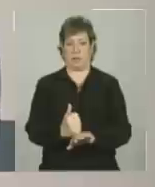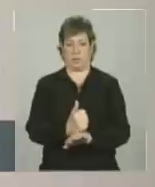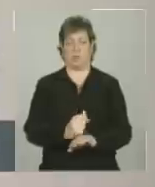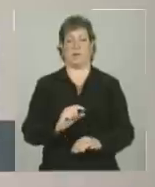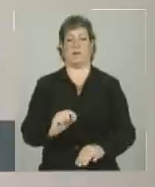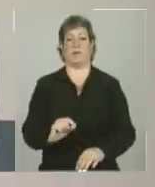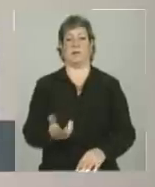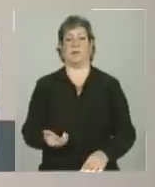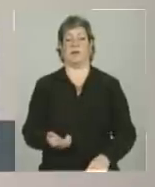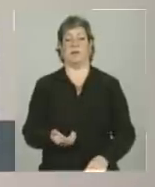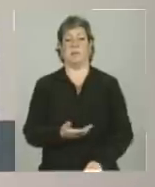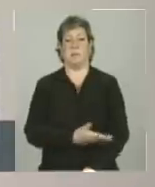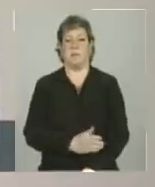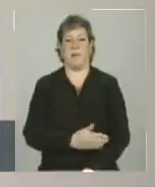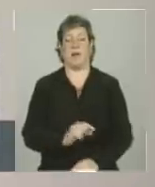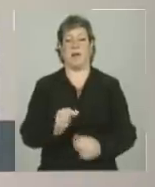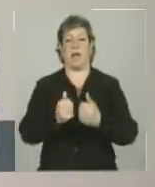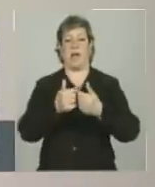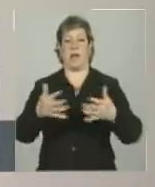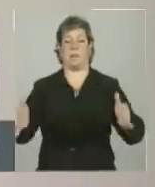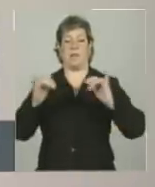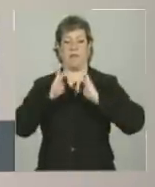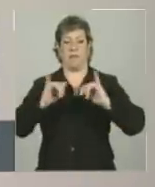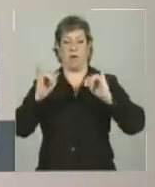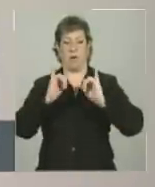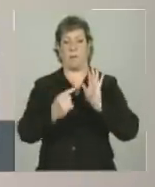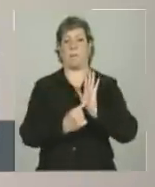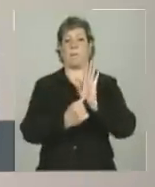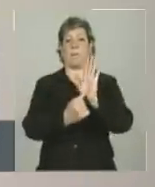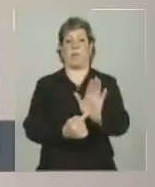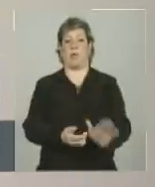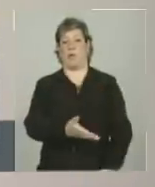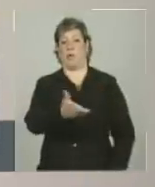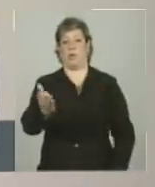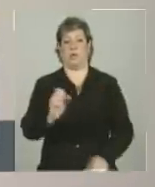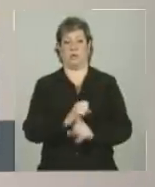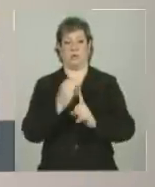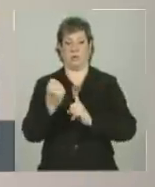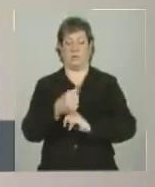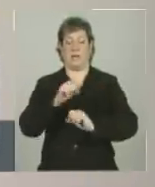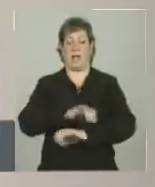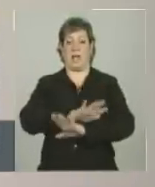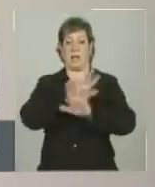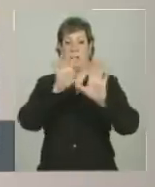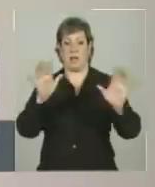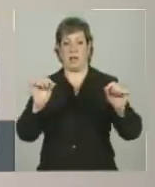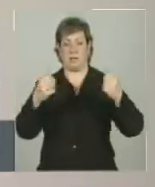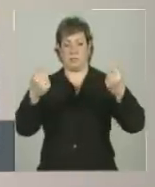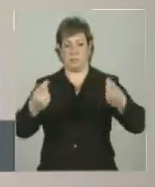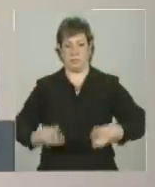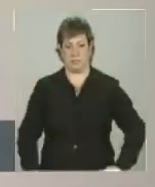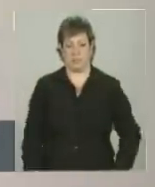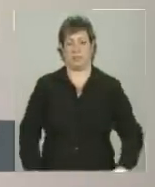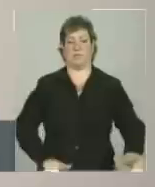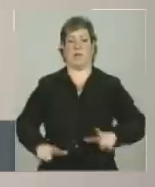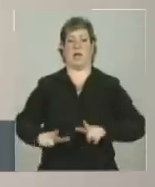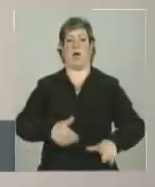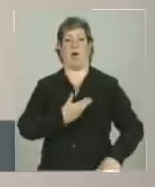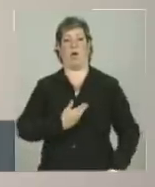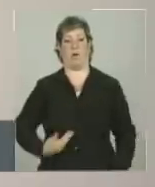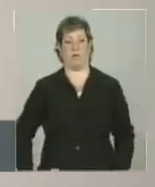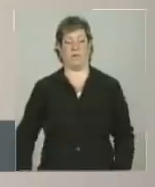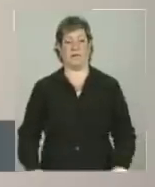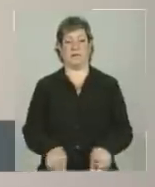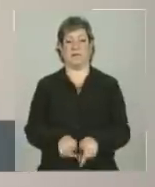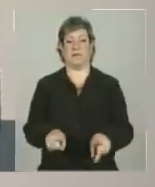em abertura de informações para a sociedade, em transparência nas ações de governo e sobre